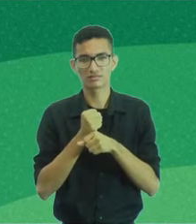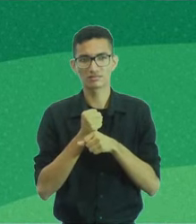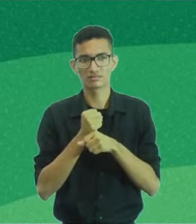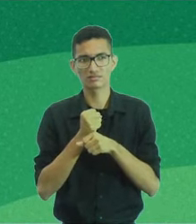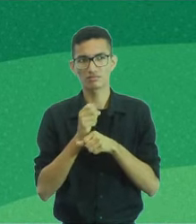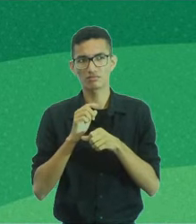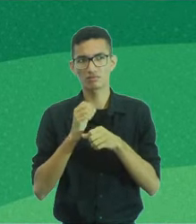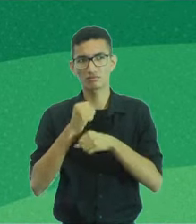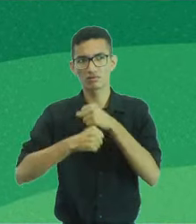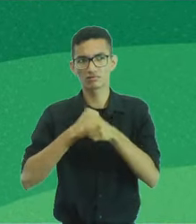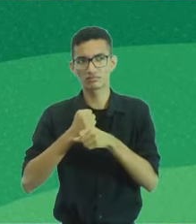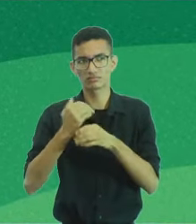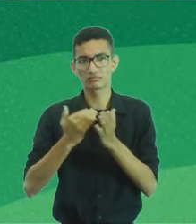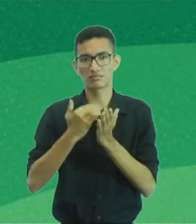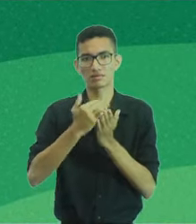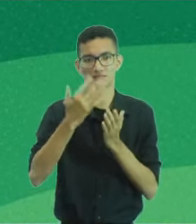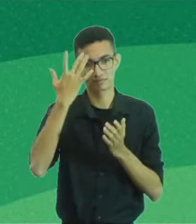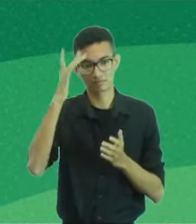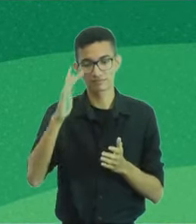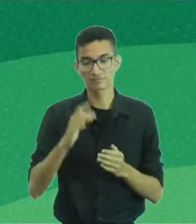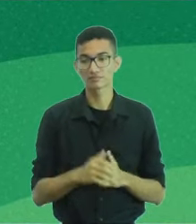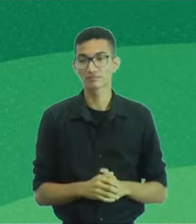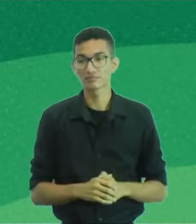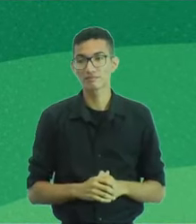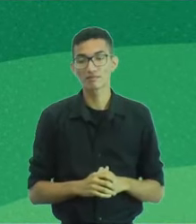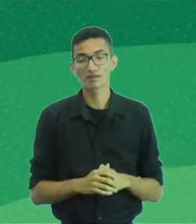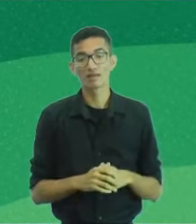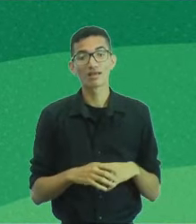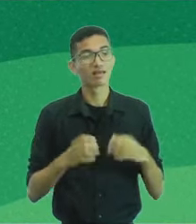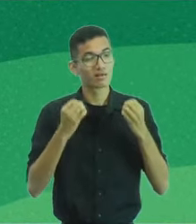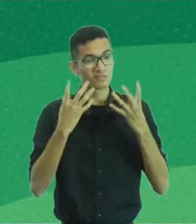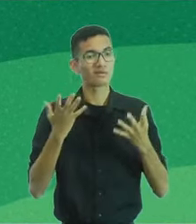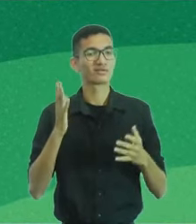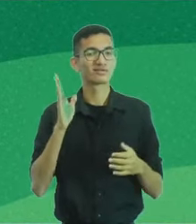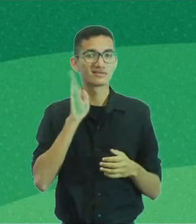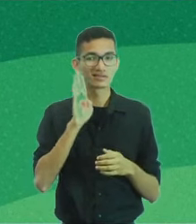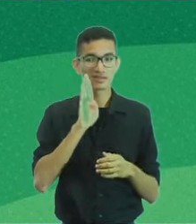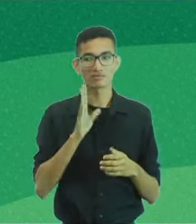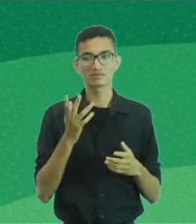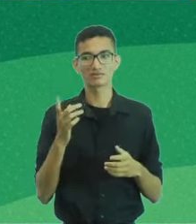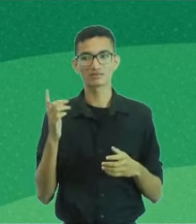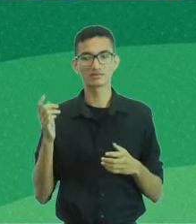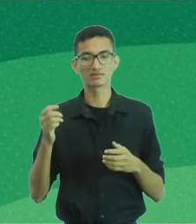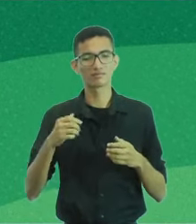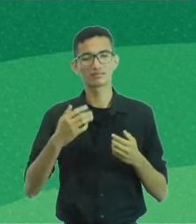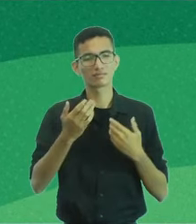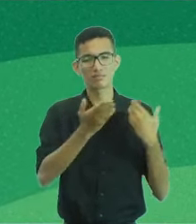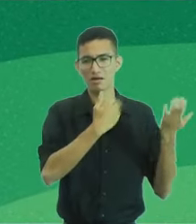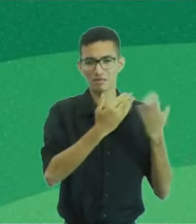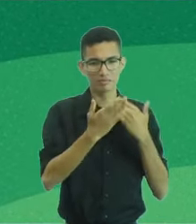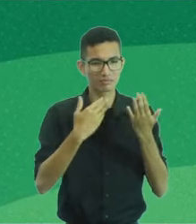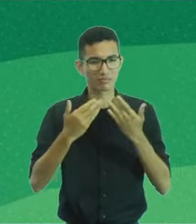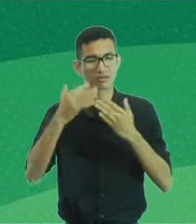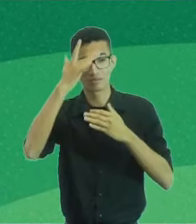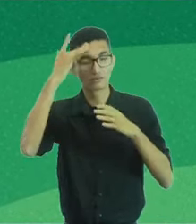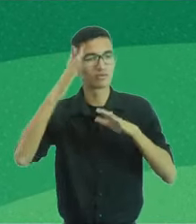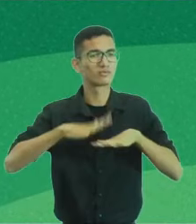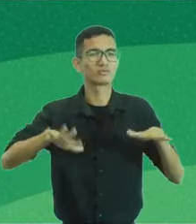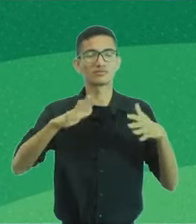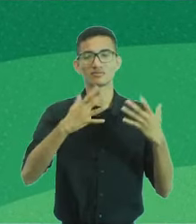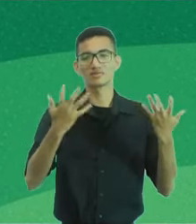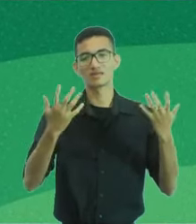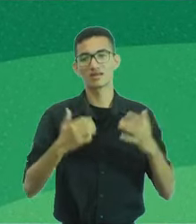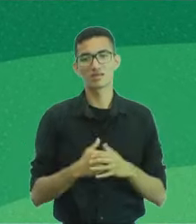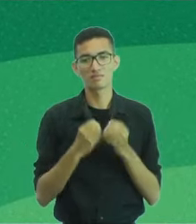a mais né e é muito legal fazer essa coisa de sair rodando com todo mundo e a